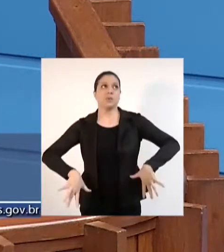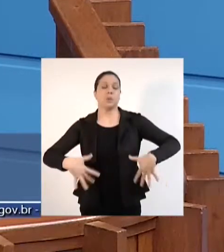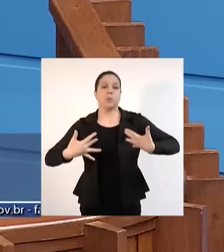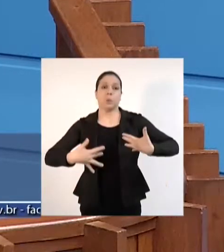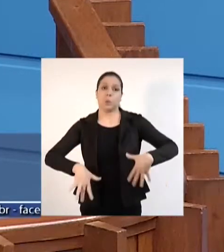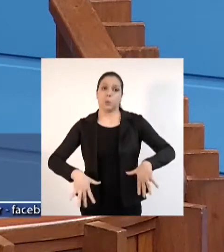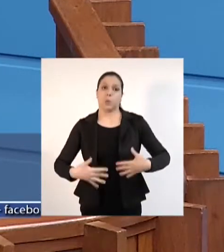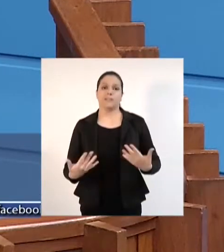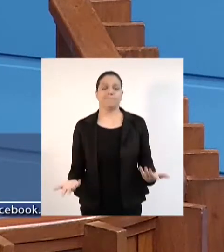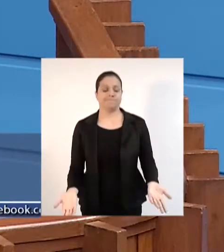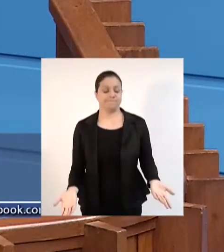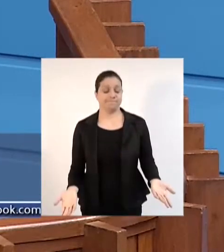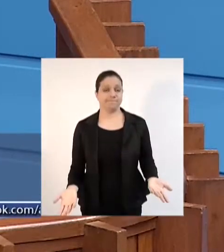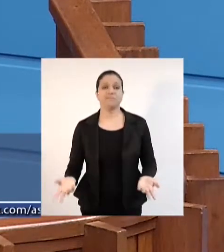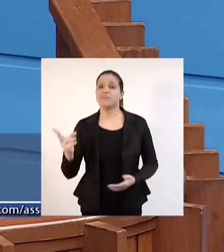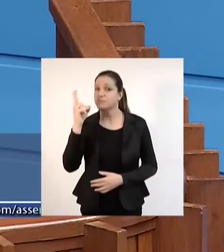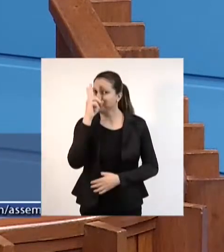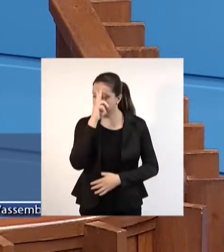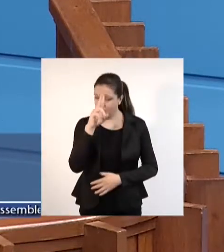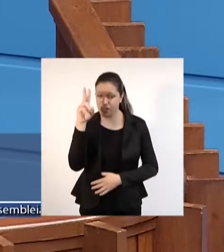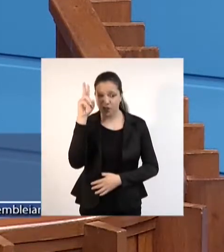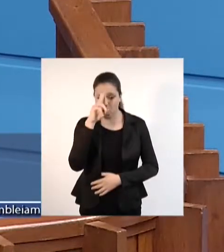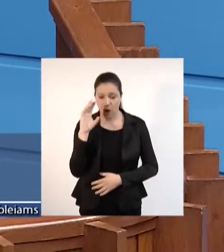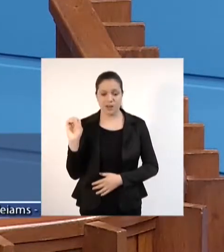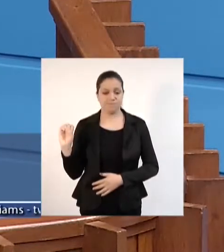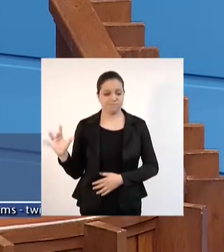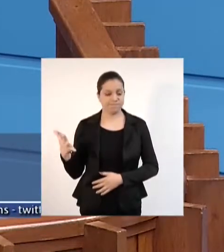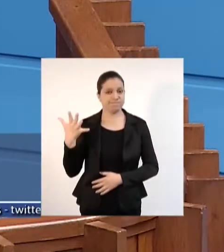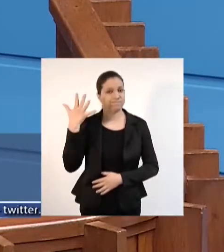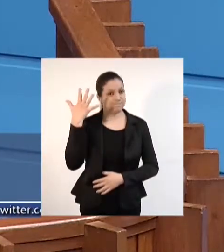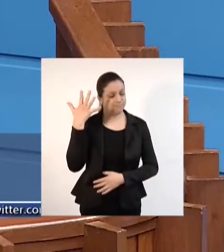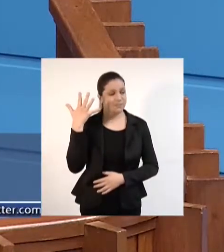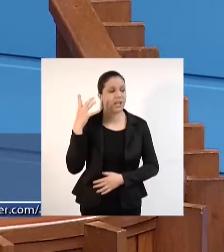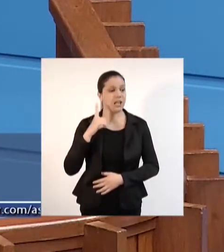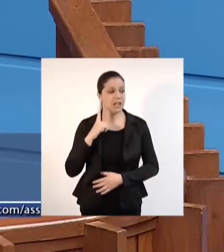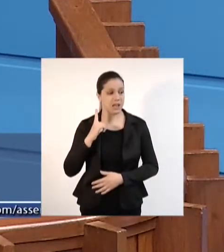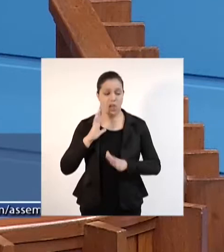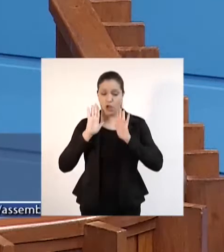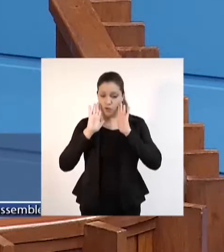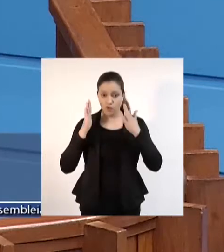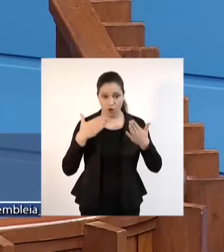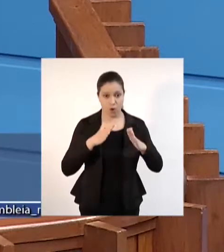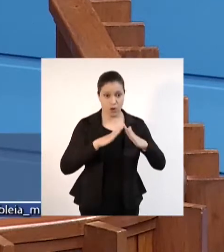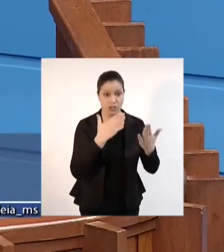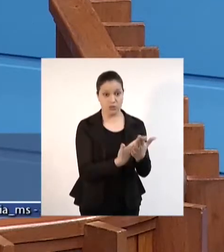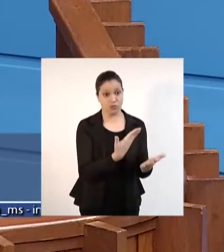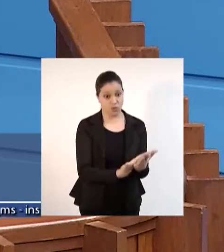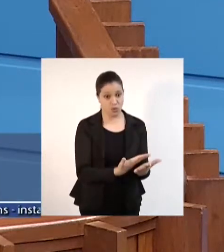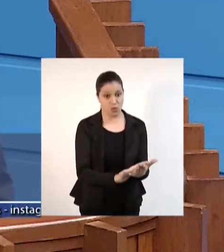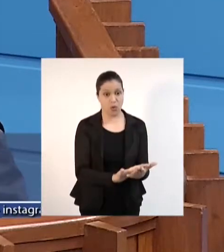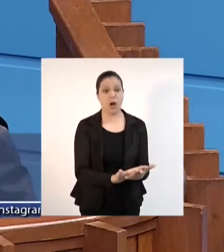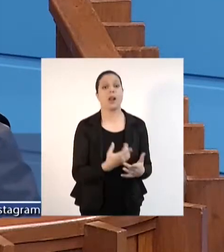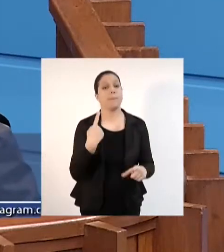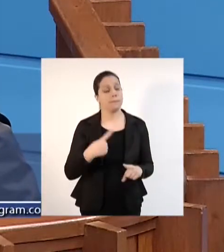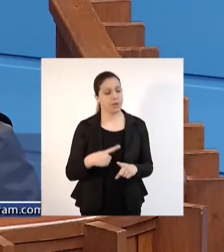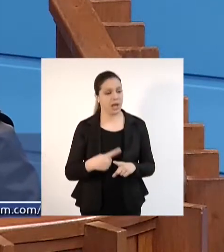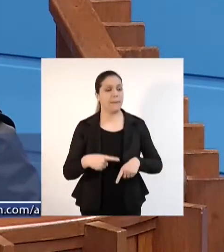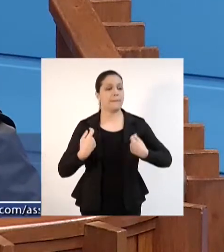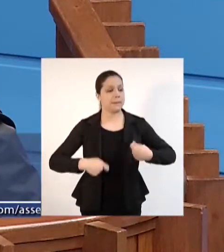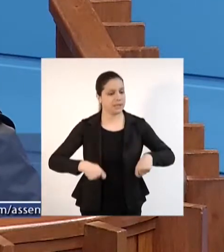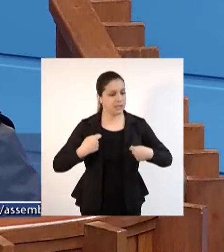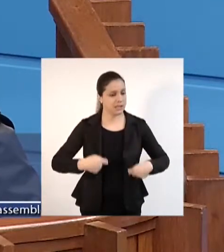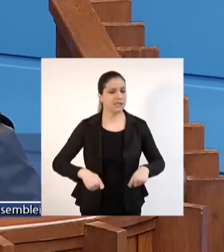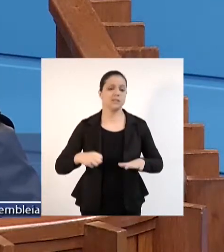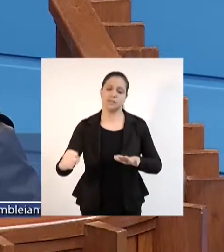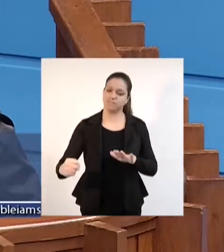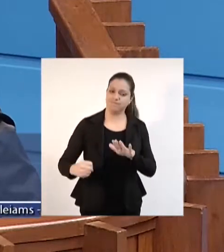comum. Claro que nós estamos aqui focando a questão das escolas, porque entendo que é necessário a